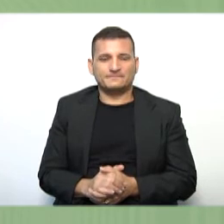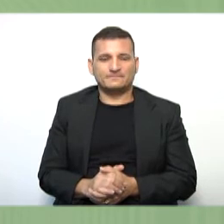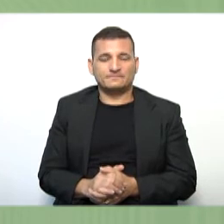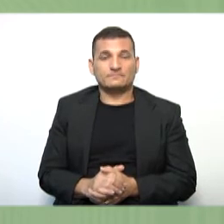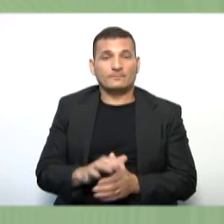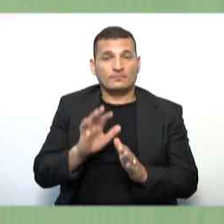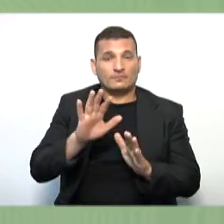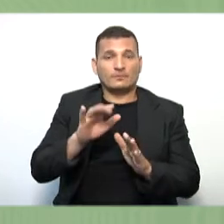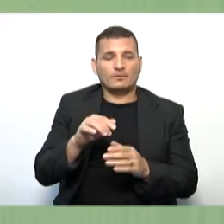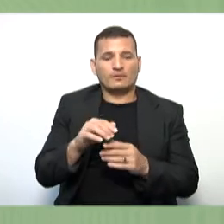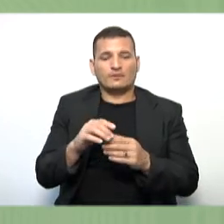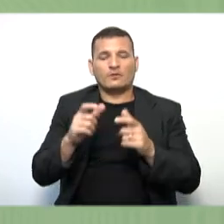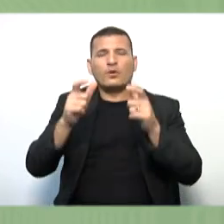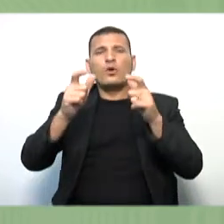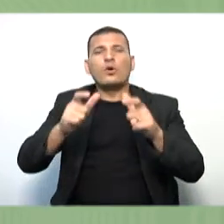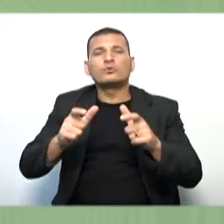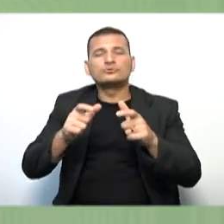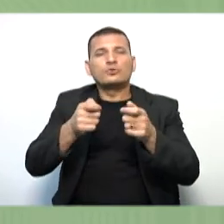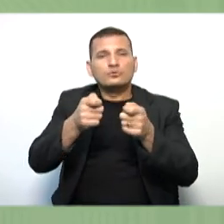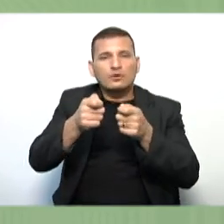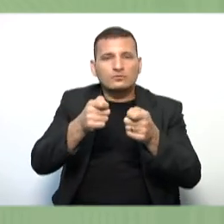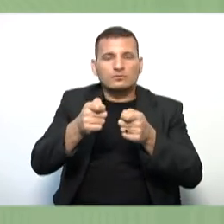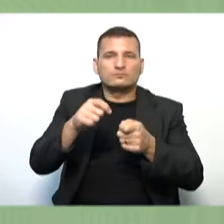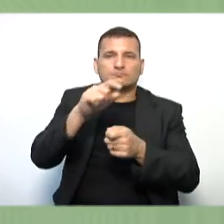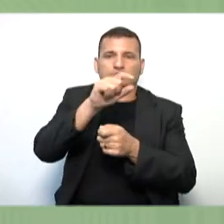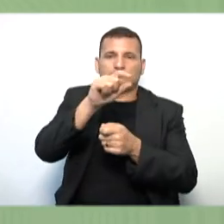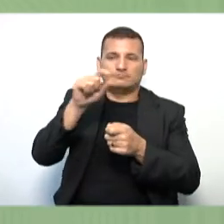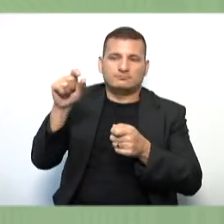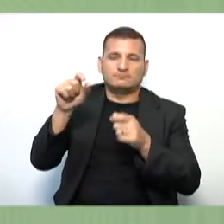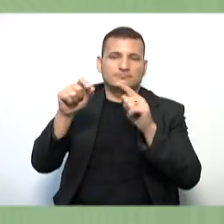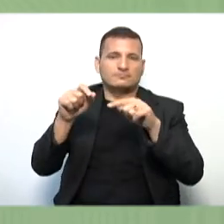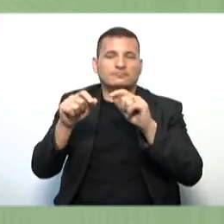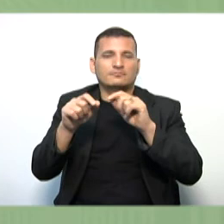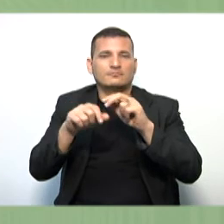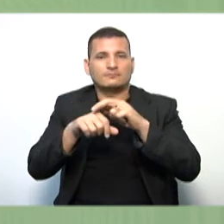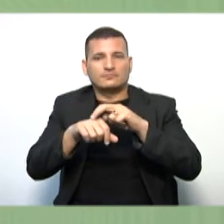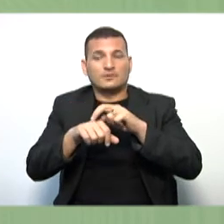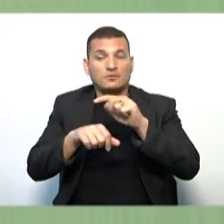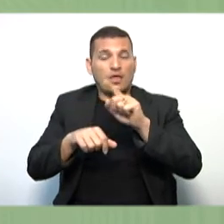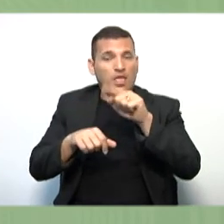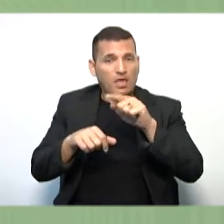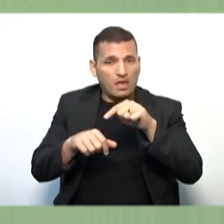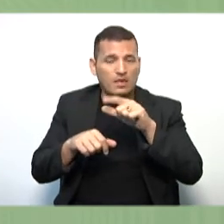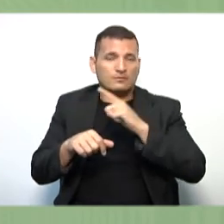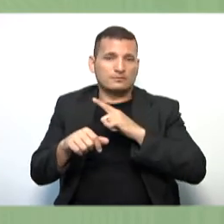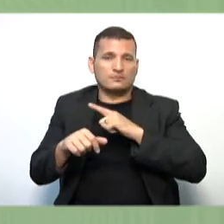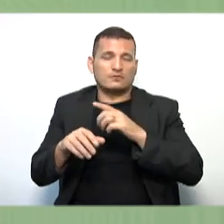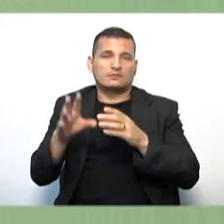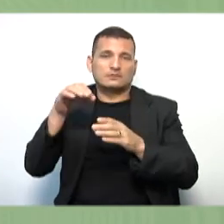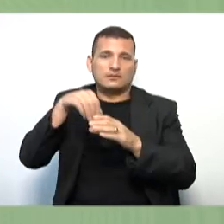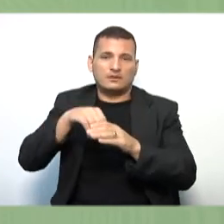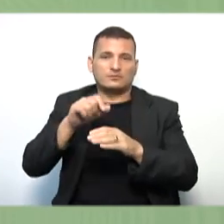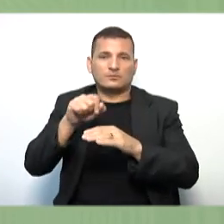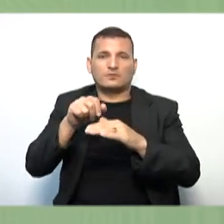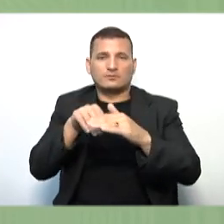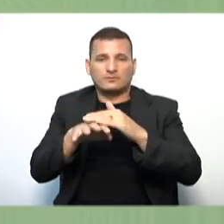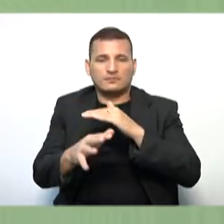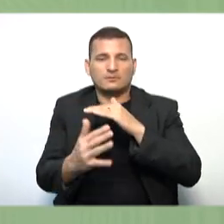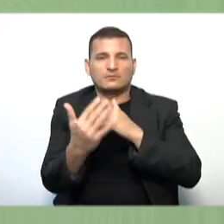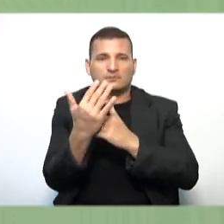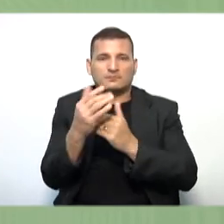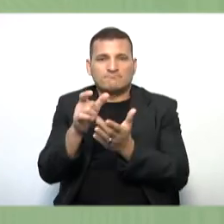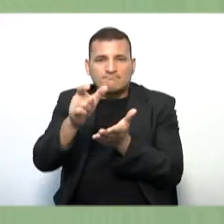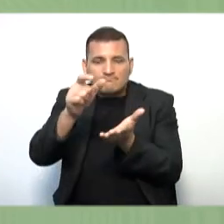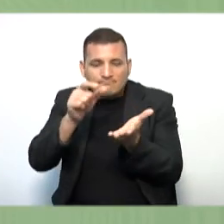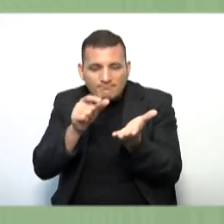O controlador está aqui, né? Ele é uma peça de hardware, ok? Que está no dispositivo de entrada e saída.